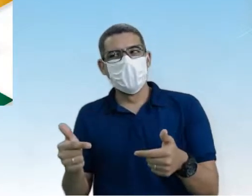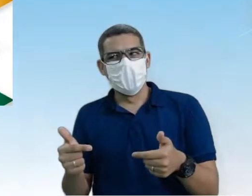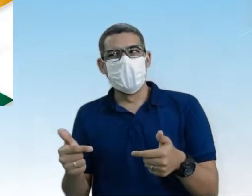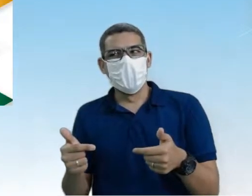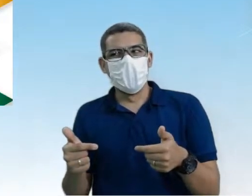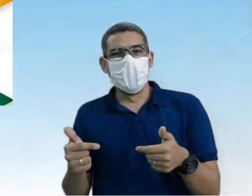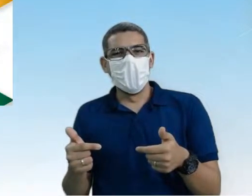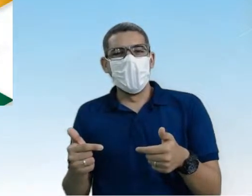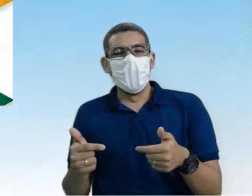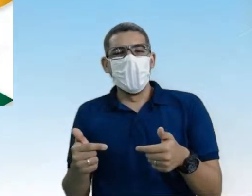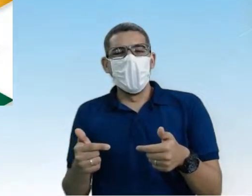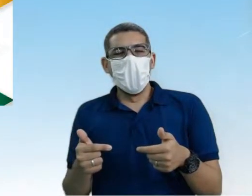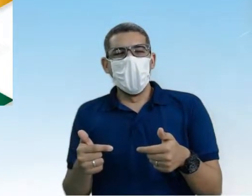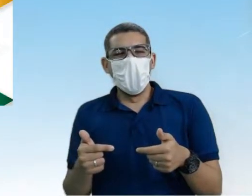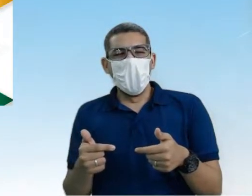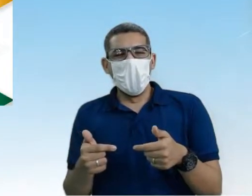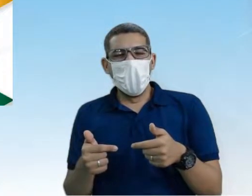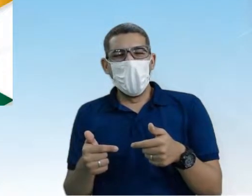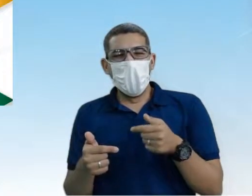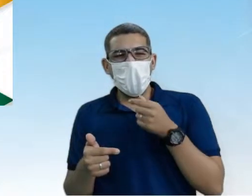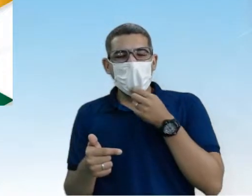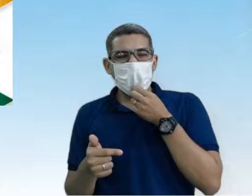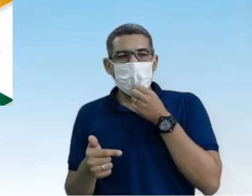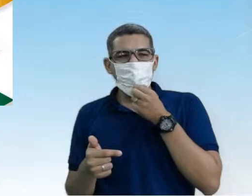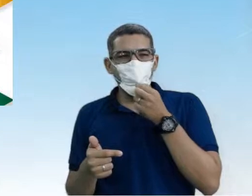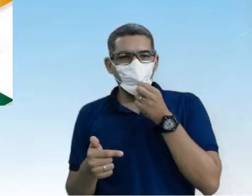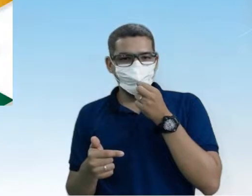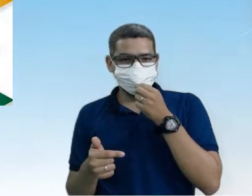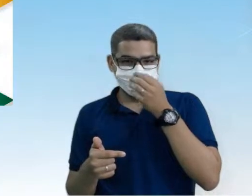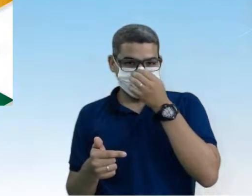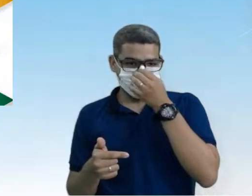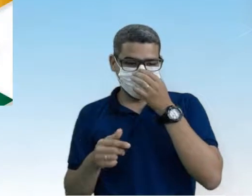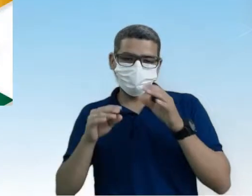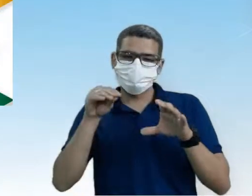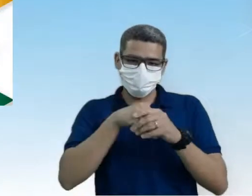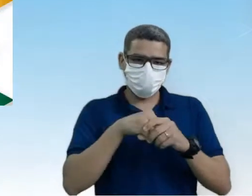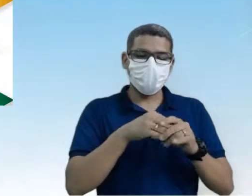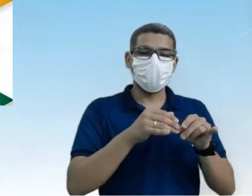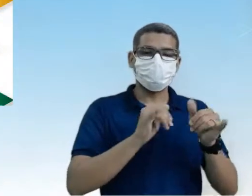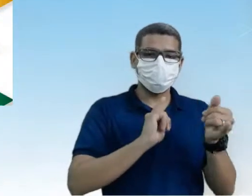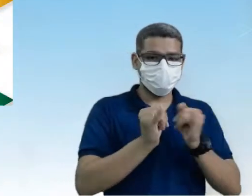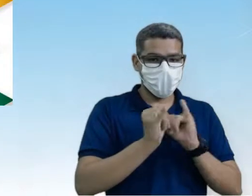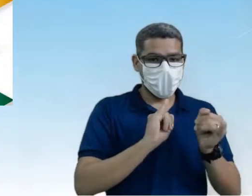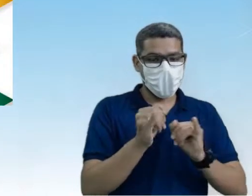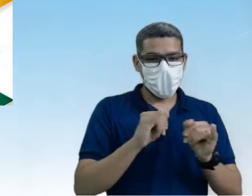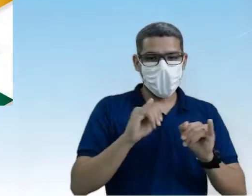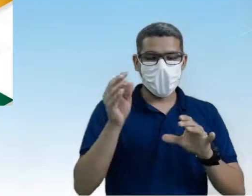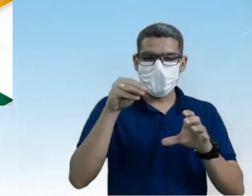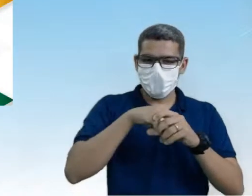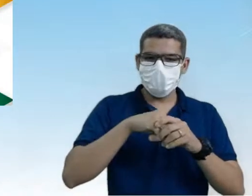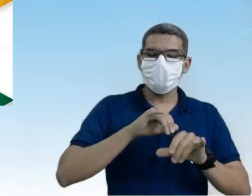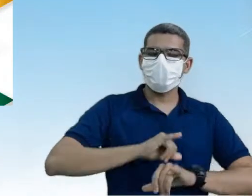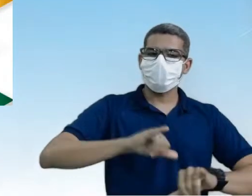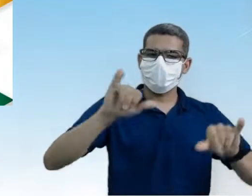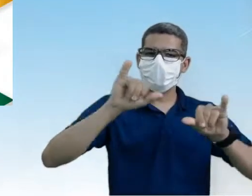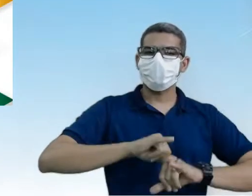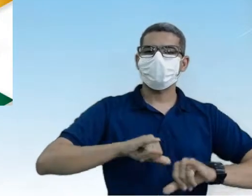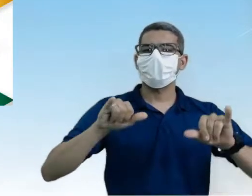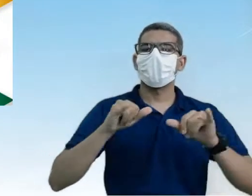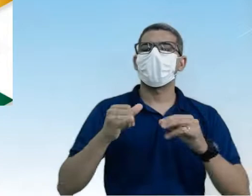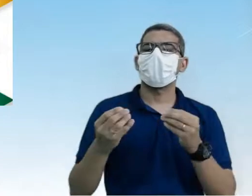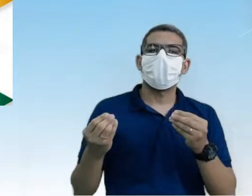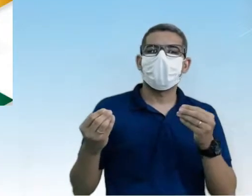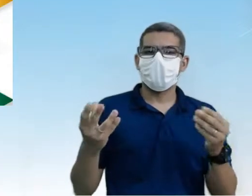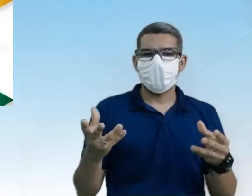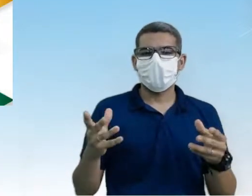digital market media, dentro da própria mídia digital, to advertise and promote business, para fazer